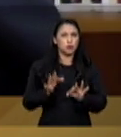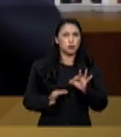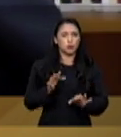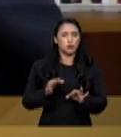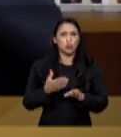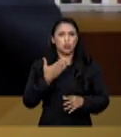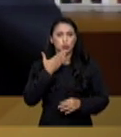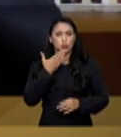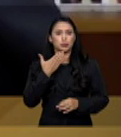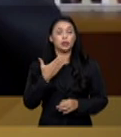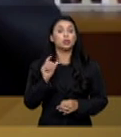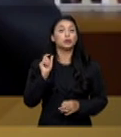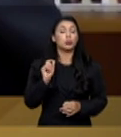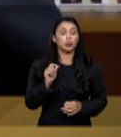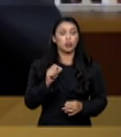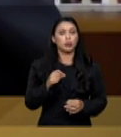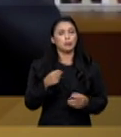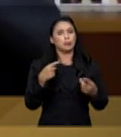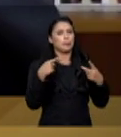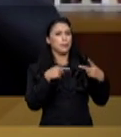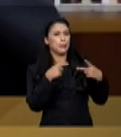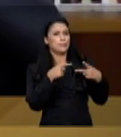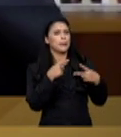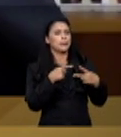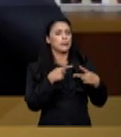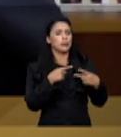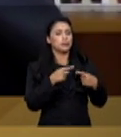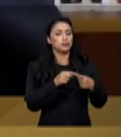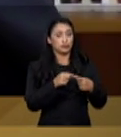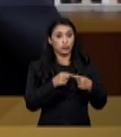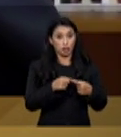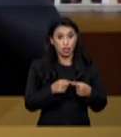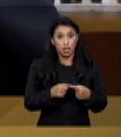do seu pedido, os seguintes argumentos: que